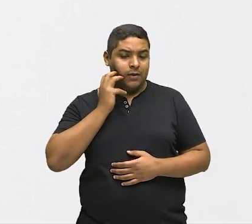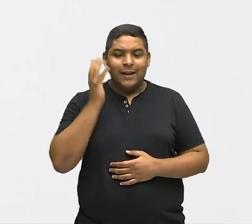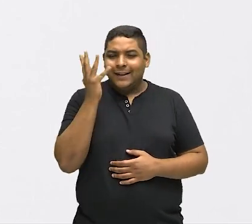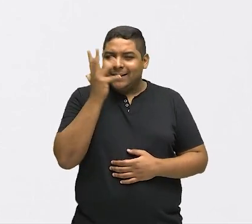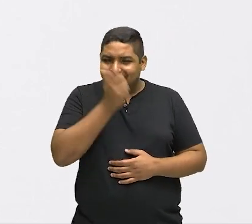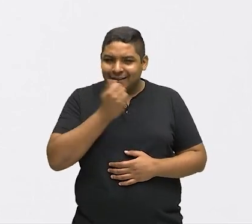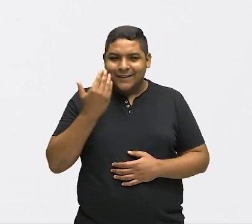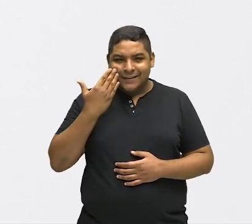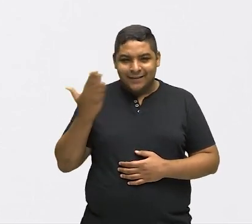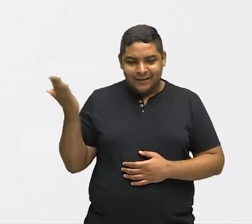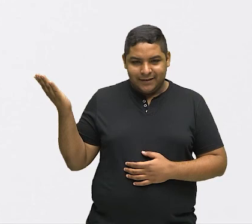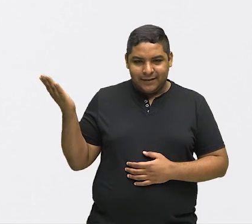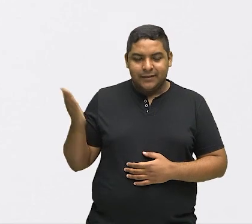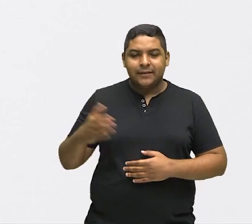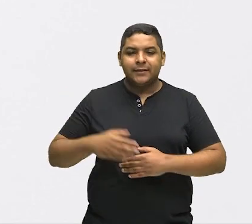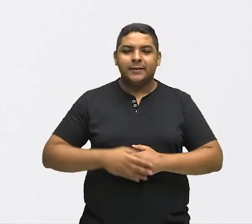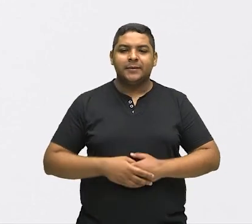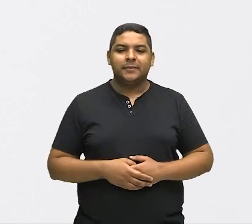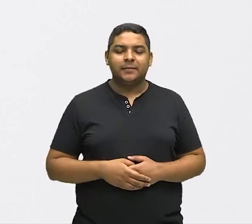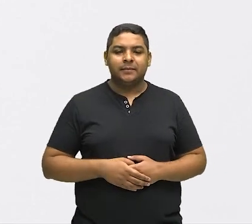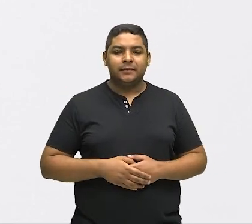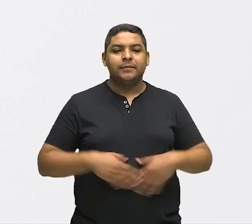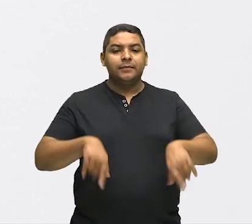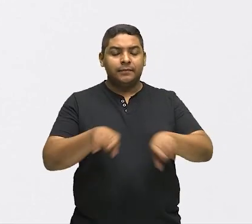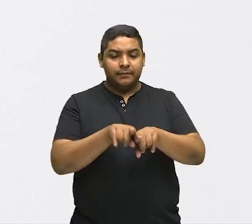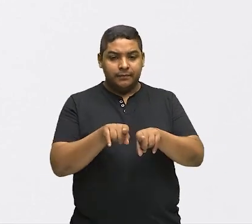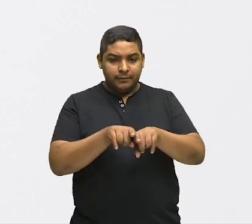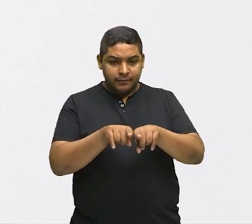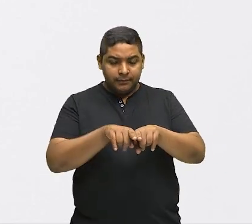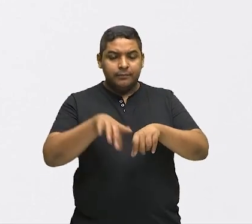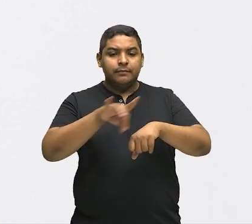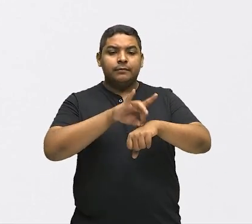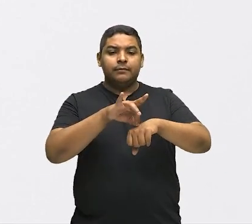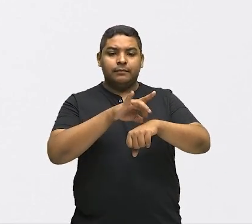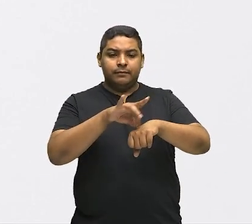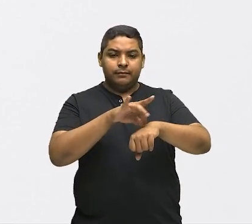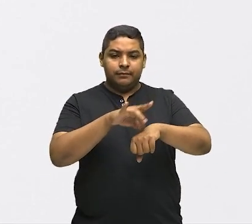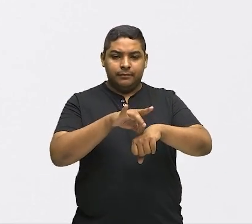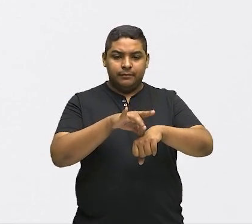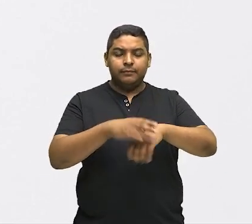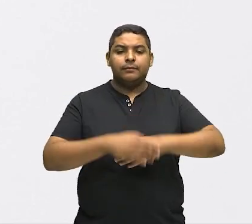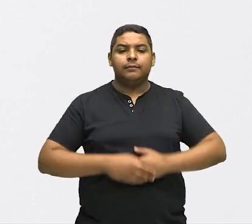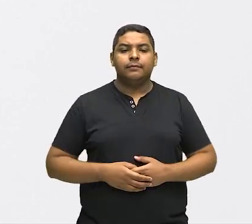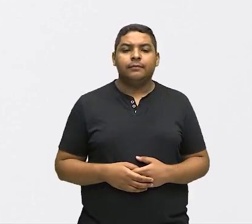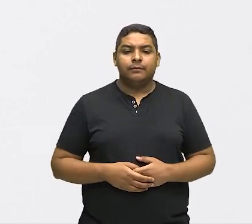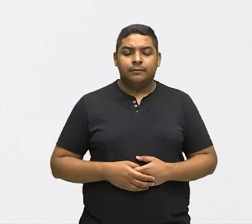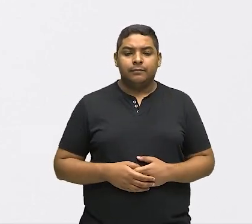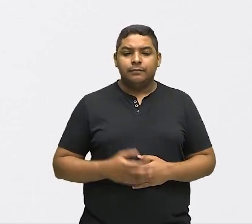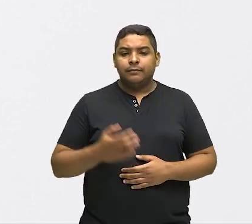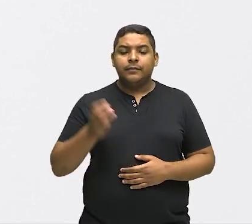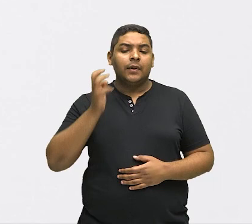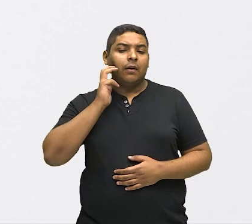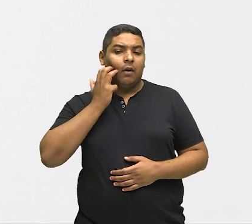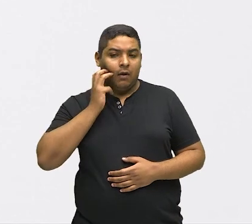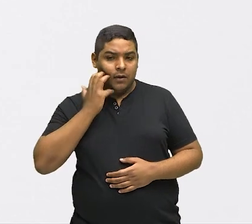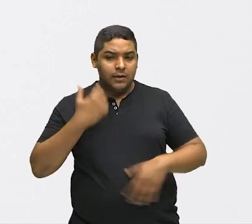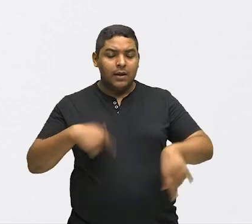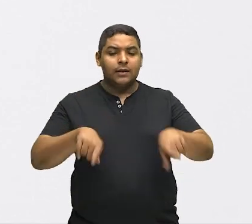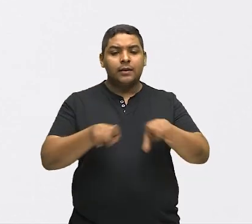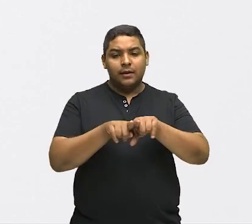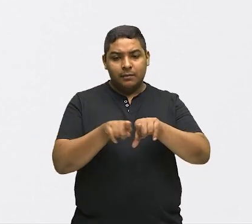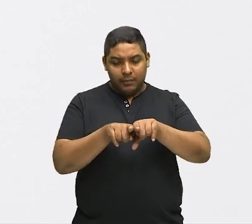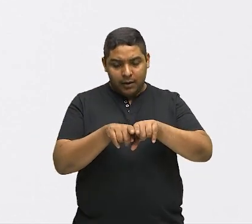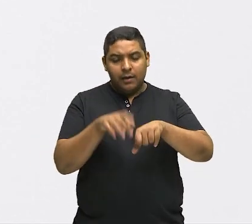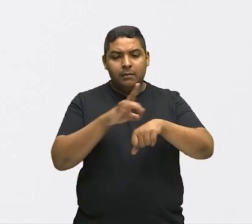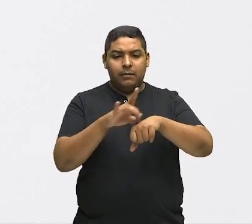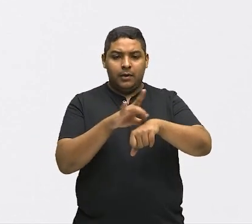Pink and black. Porque ela tem duas colors. Ela é pink. Rosa and black.